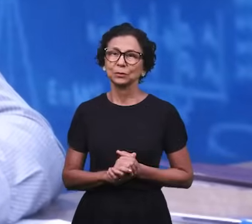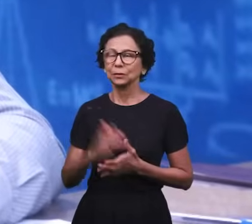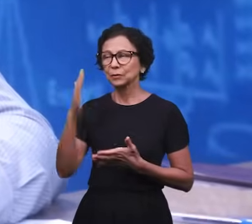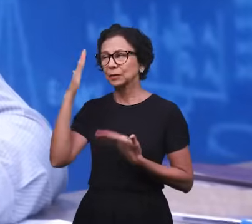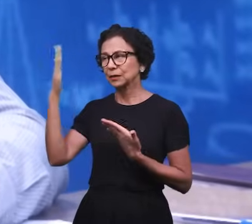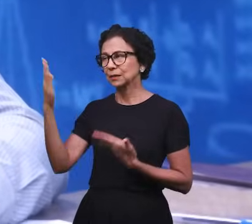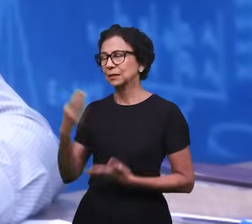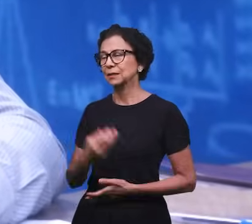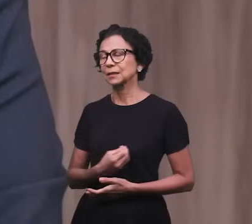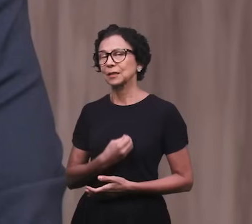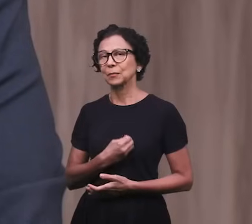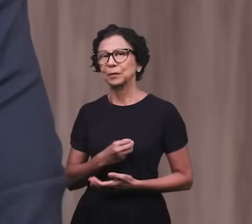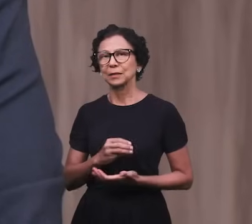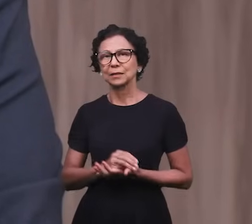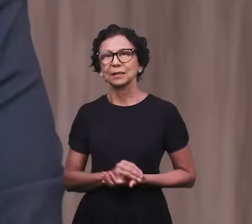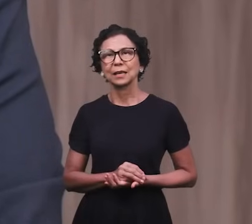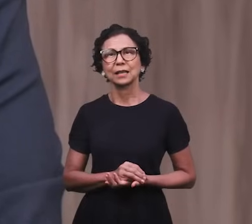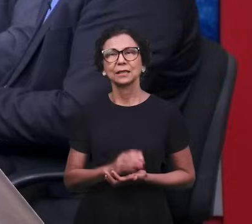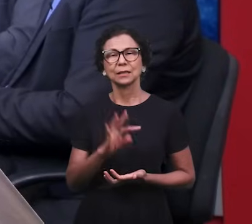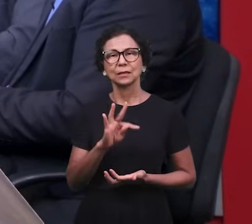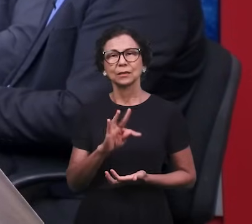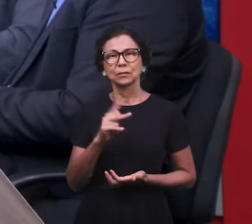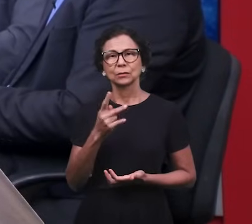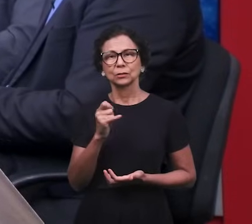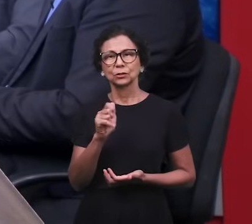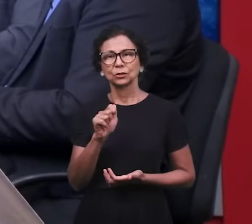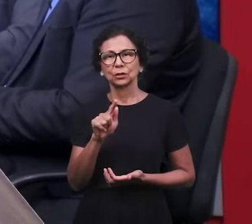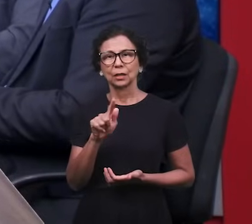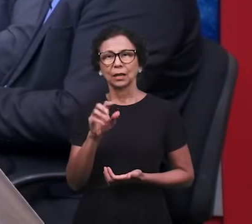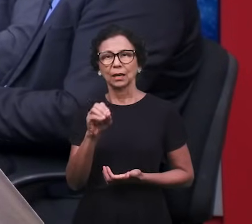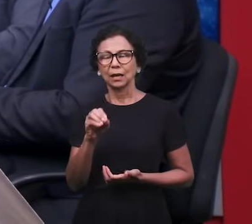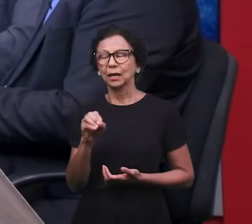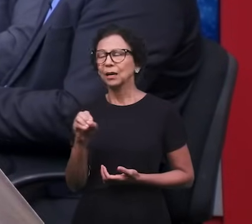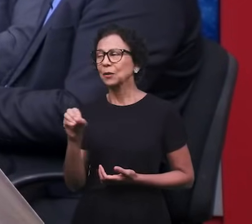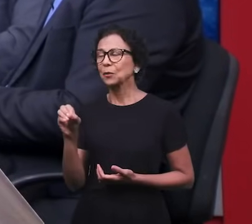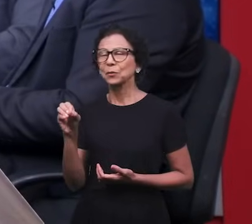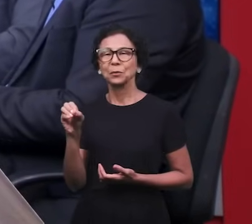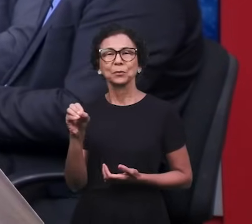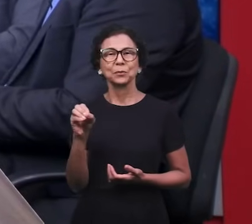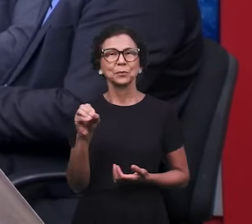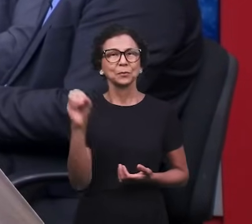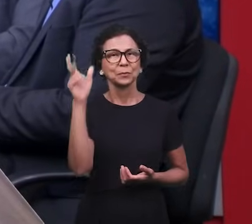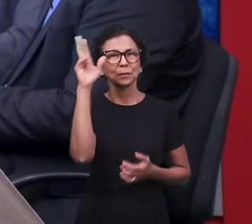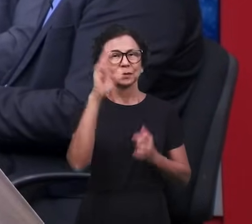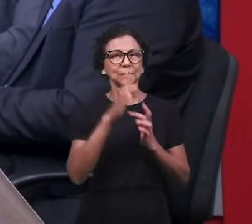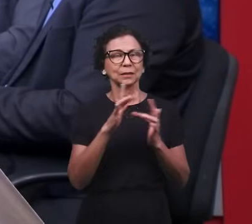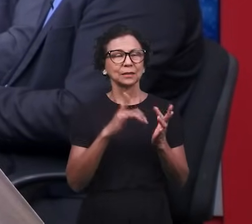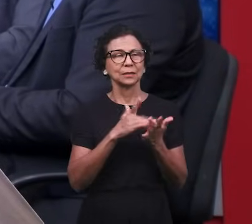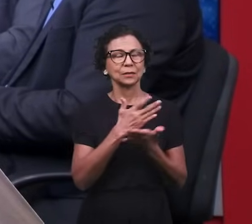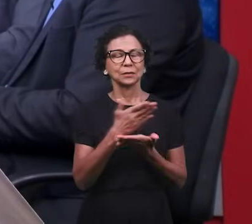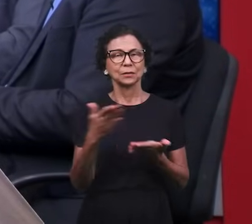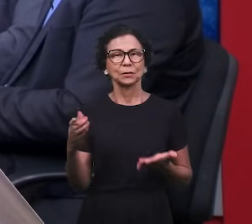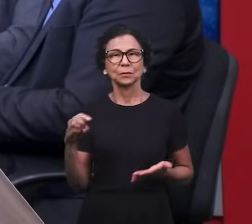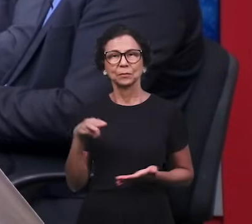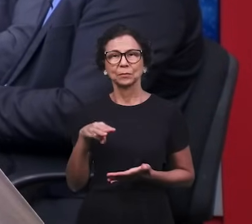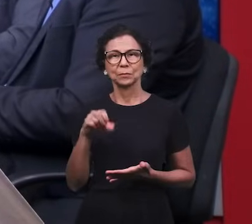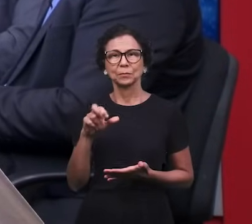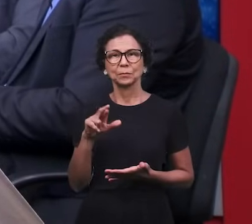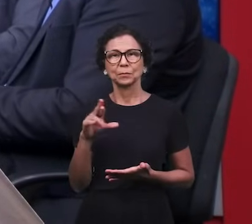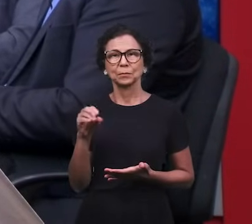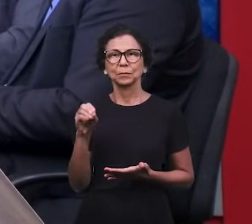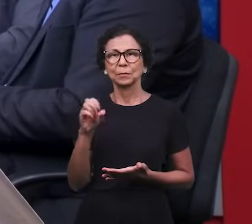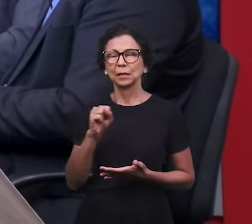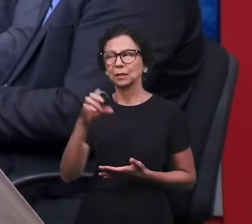presença dos nossos irmãos. Tiago, muito obrigado pela sua presença. Pai do Senhor, querido. Pai do Senhor. Pai do Senhor a todos os irmãos. Pastor Marcos,